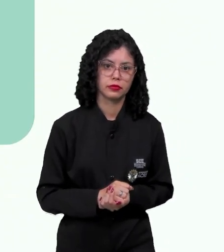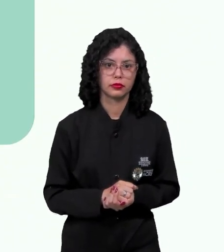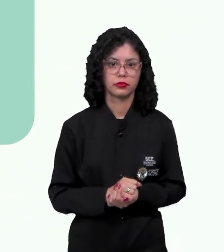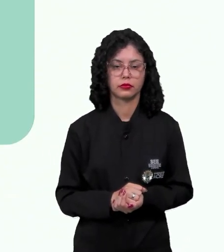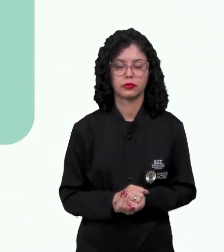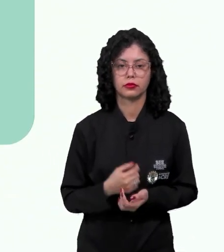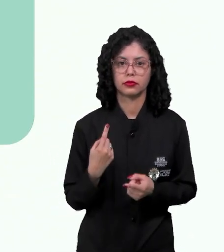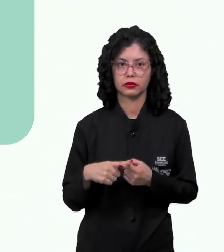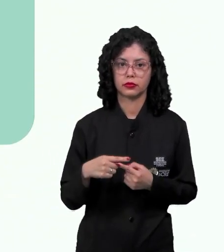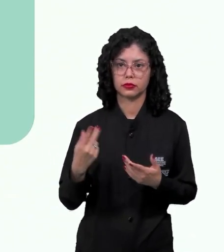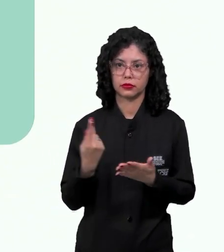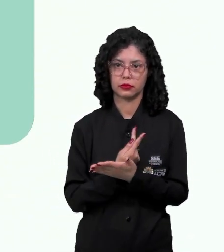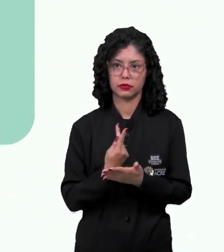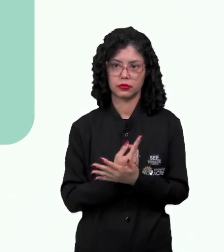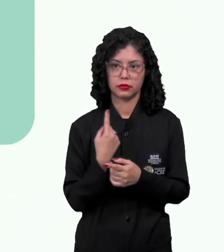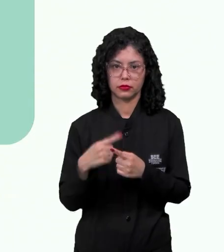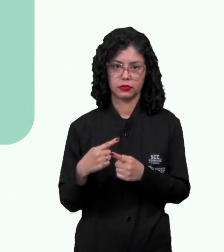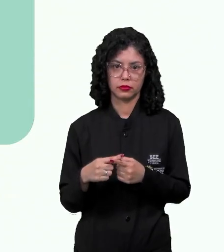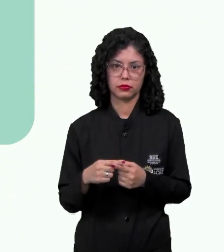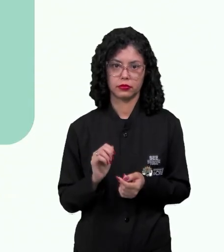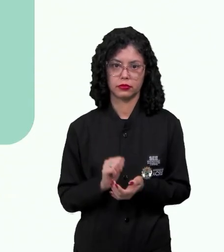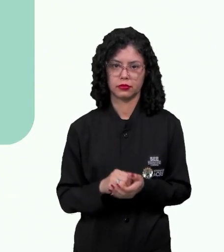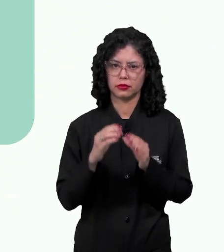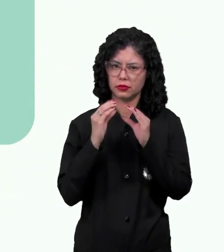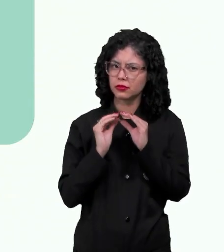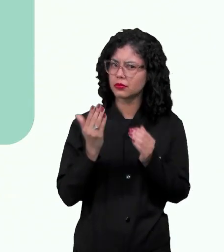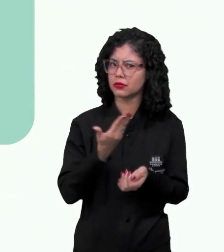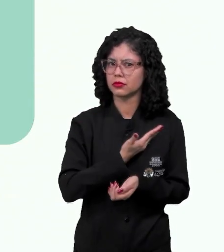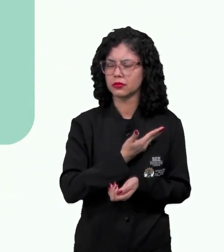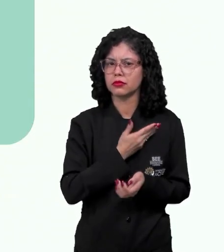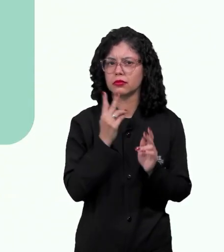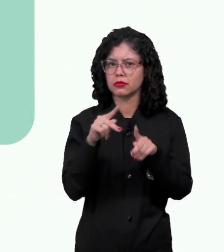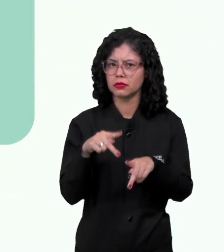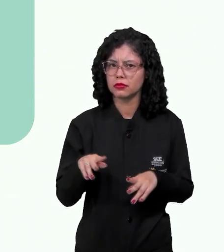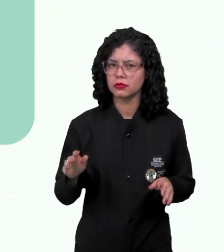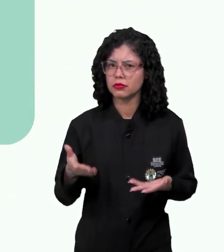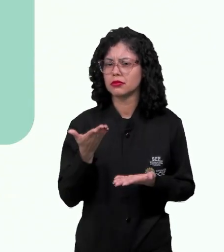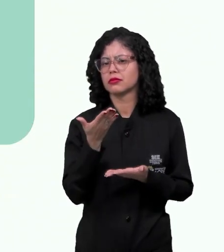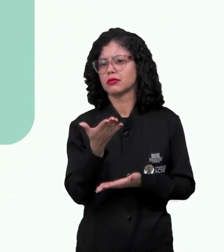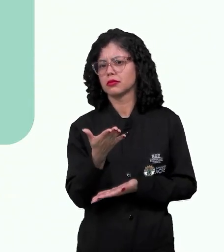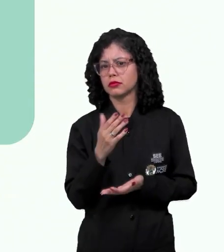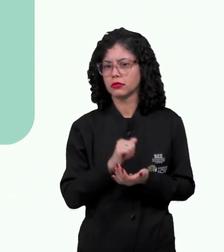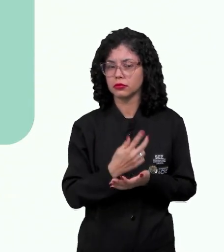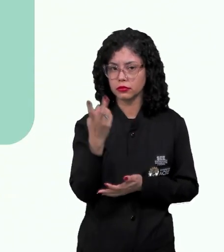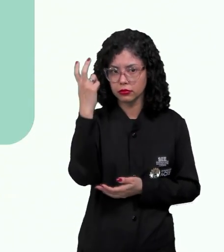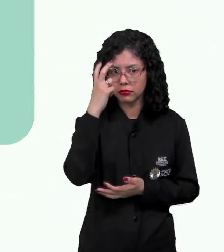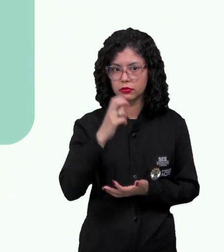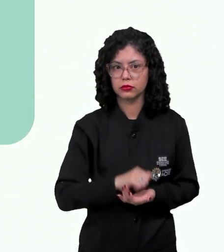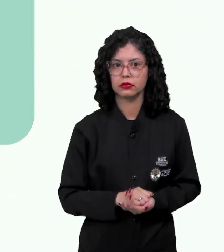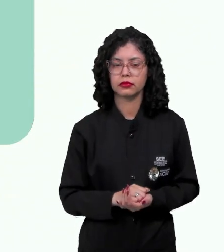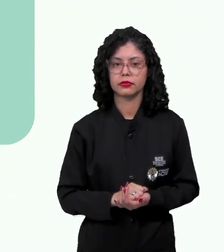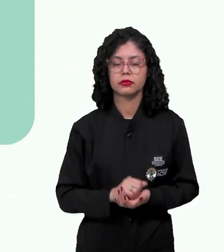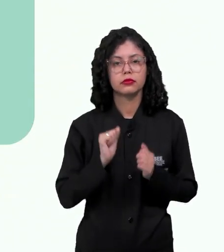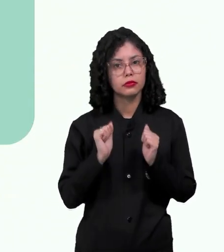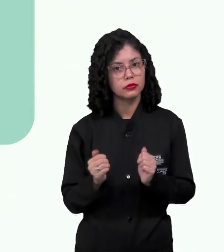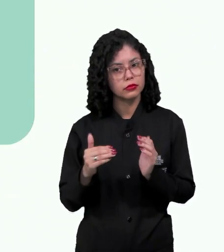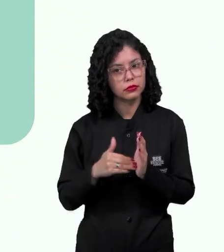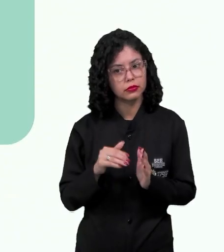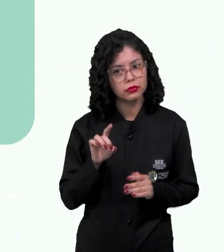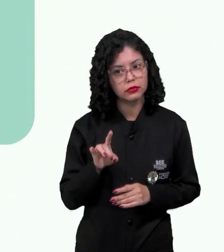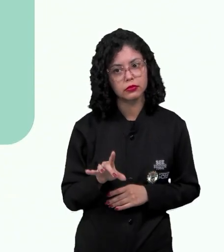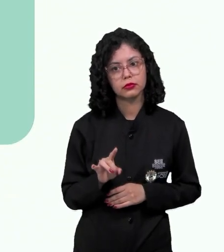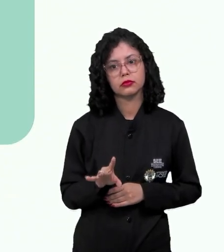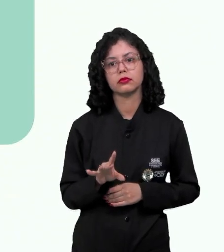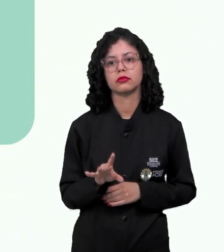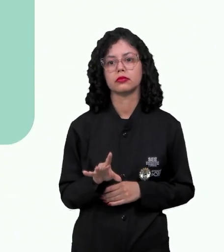não seria correto. Por quê? Comer hambúrguer com os amigos no shopping, será que isso é cultura? Pode até ser no que se